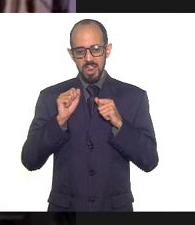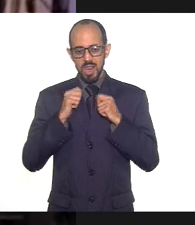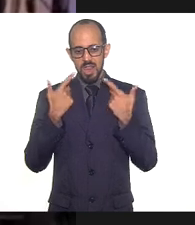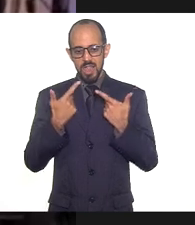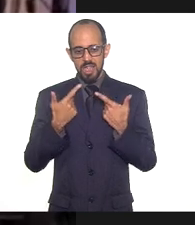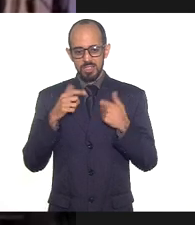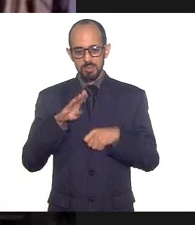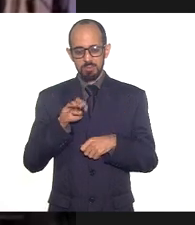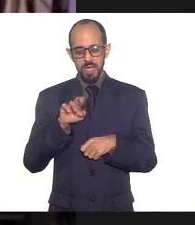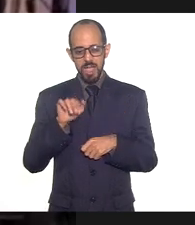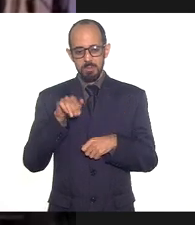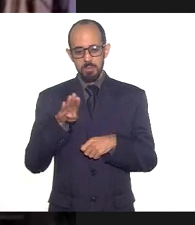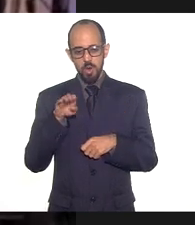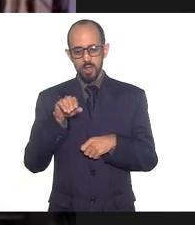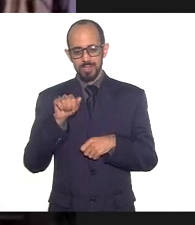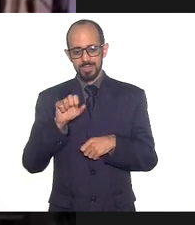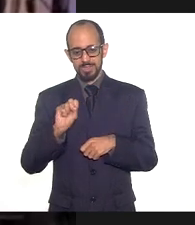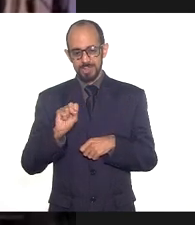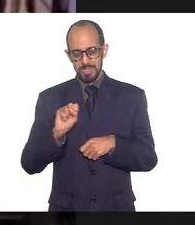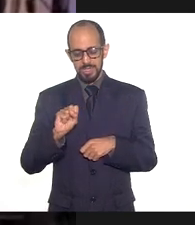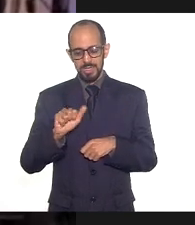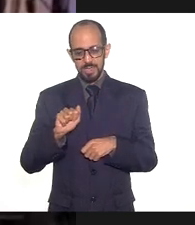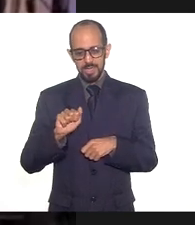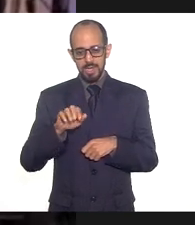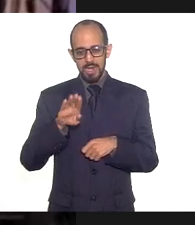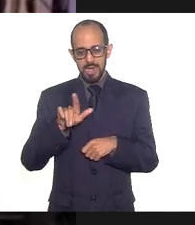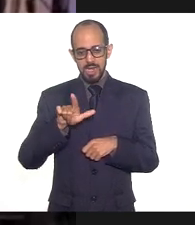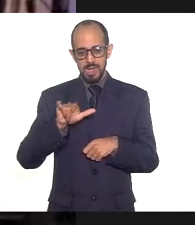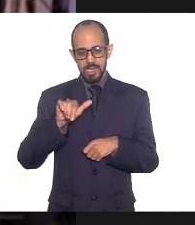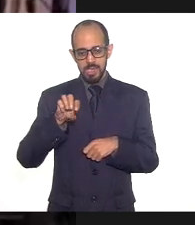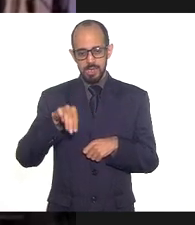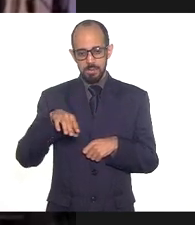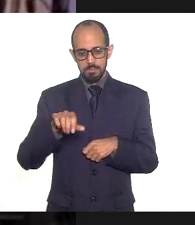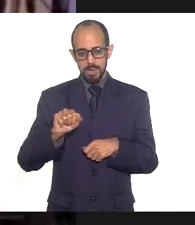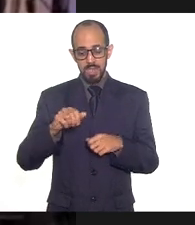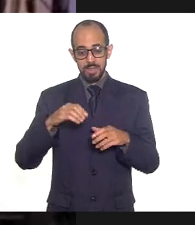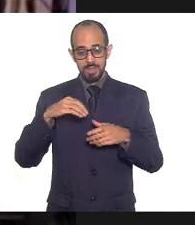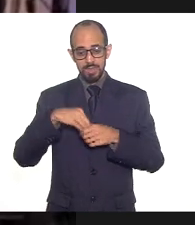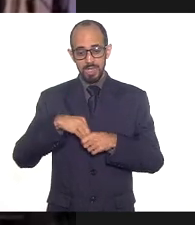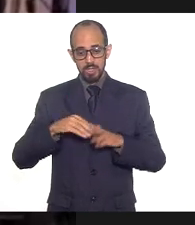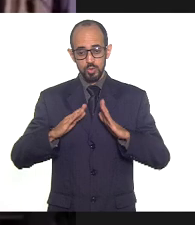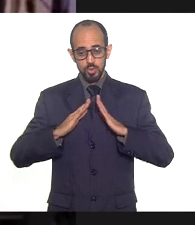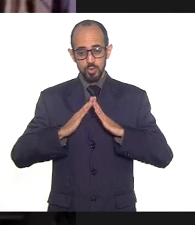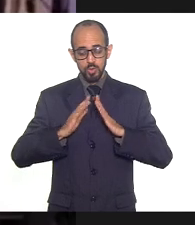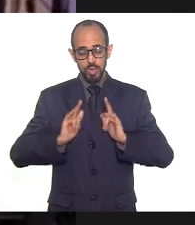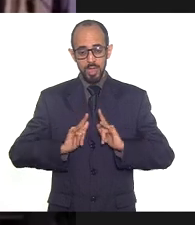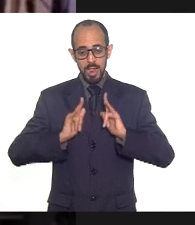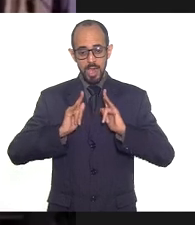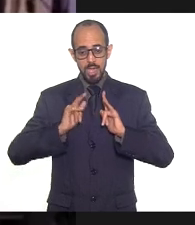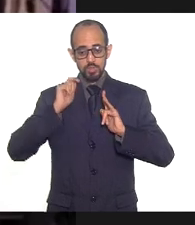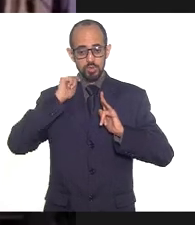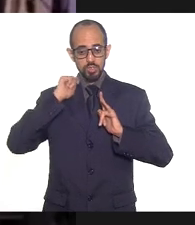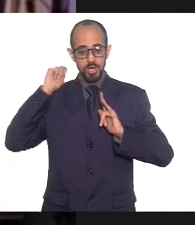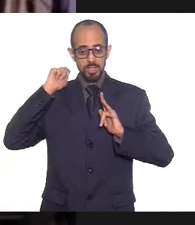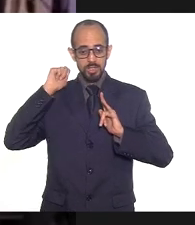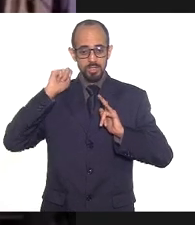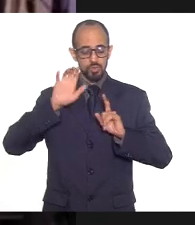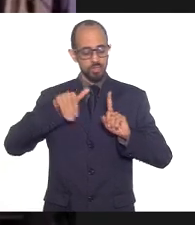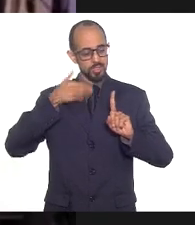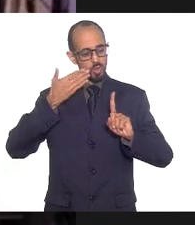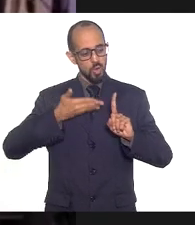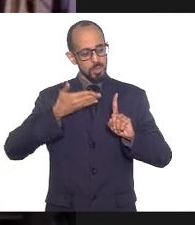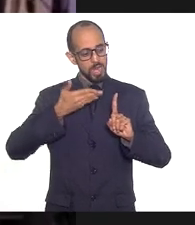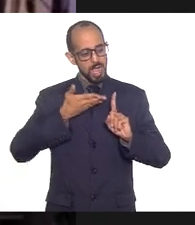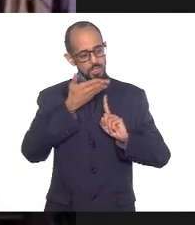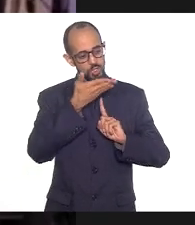Barbosa Lima sobrinho no palácio Tiradentes podendo fazer uma homenagem a vossa excelência